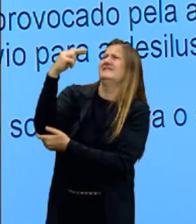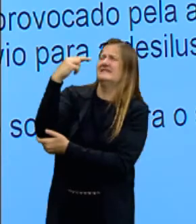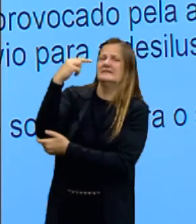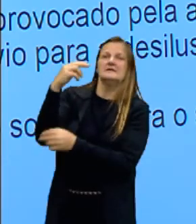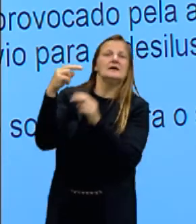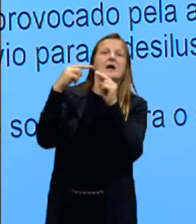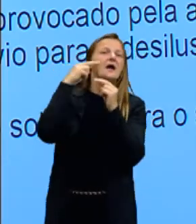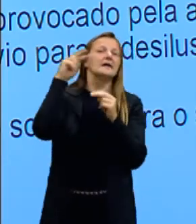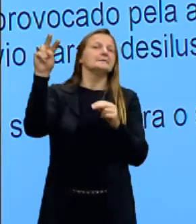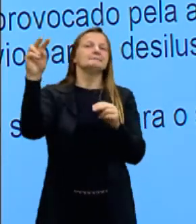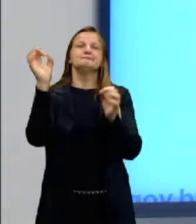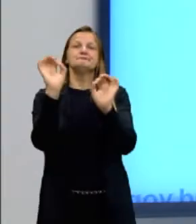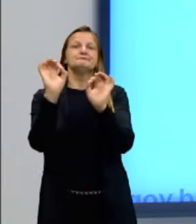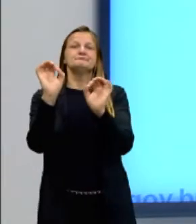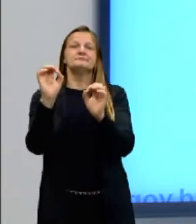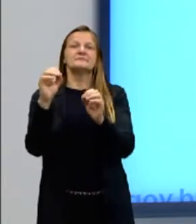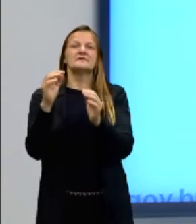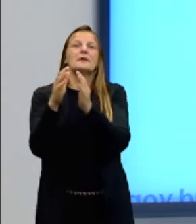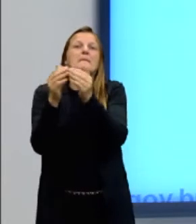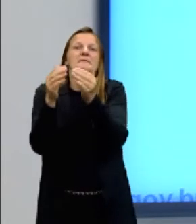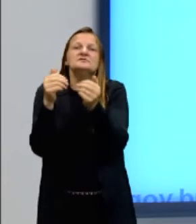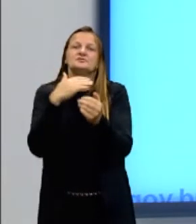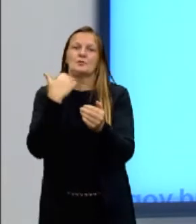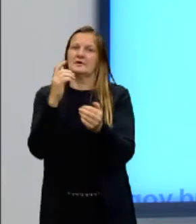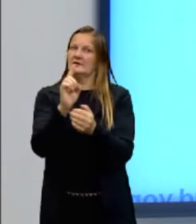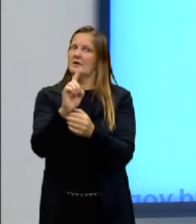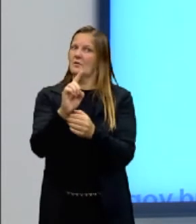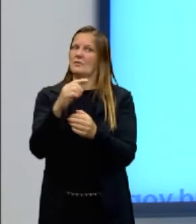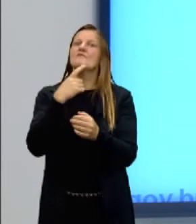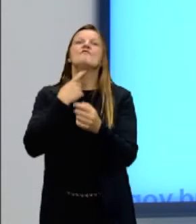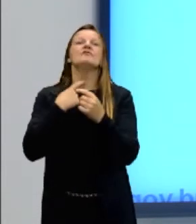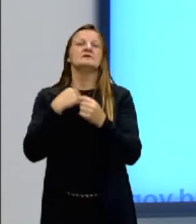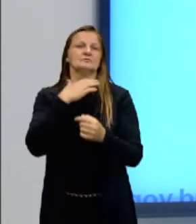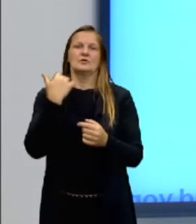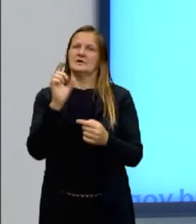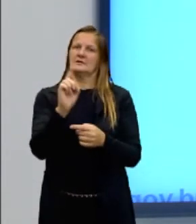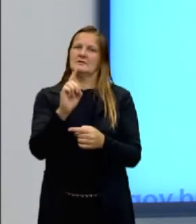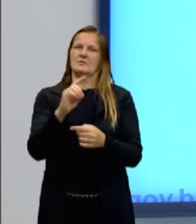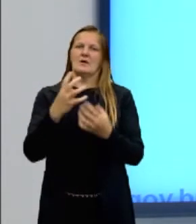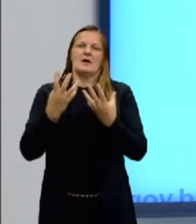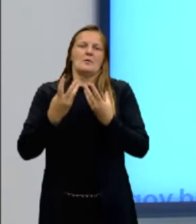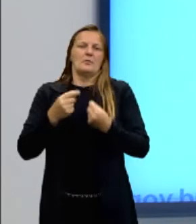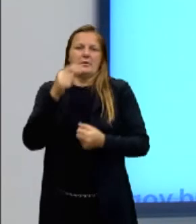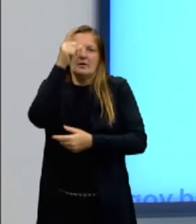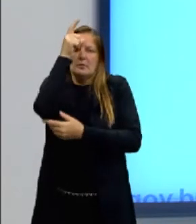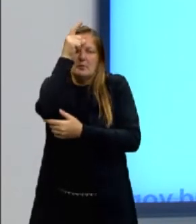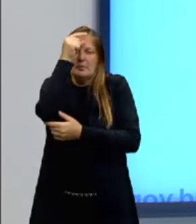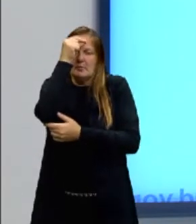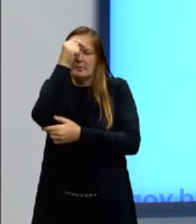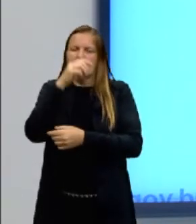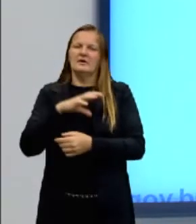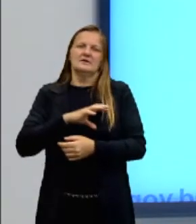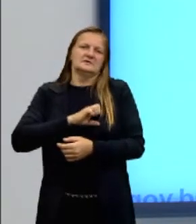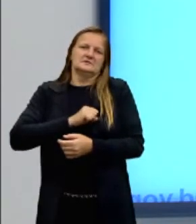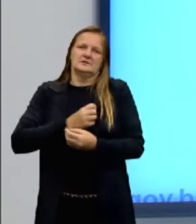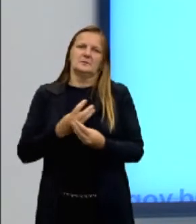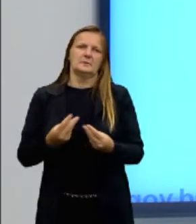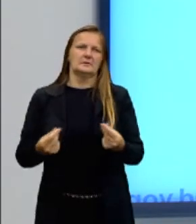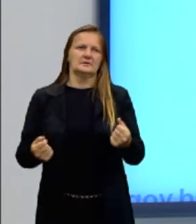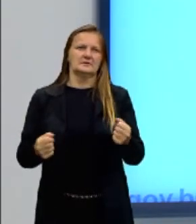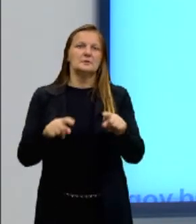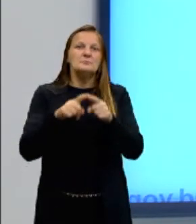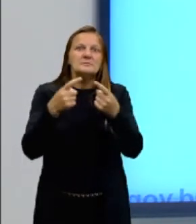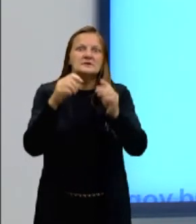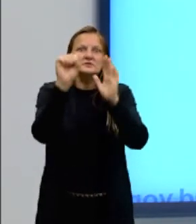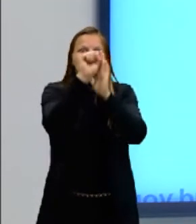retorno ele não tá pedindo para morrer não é um desejo de morrer como uma livro para desilusão amorosa Isso aqui vai estar